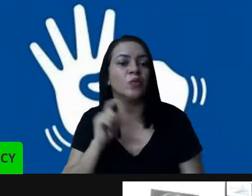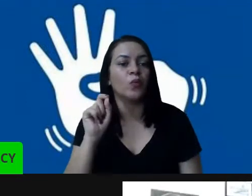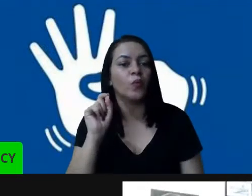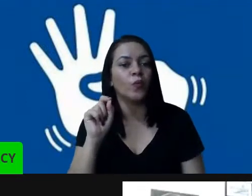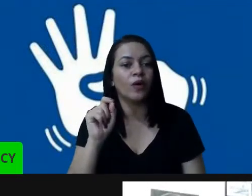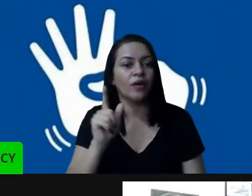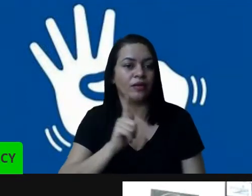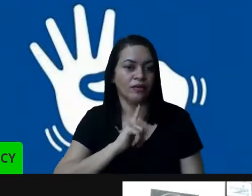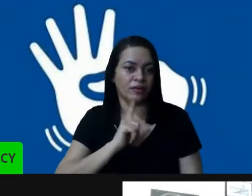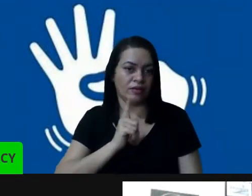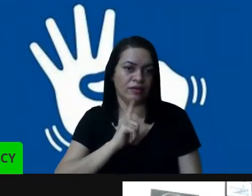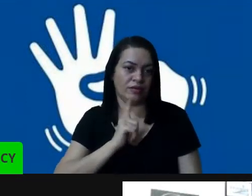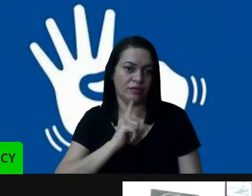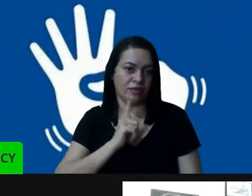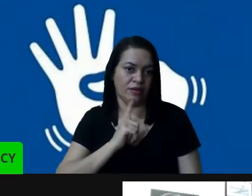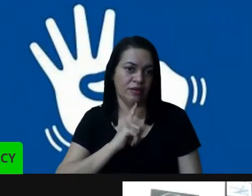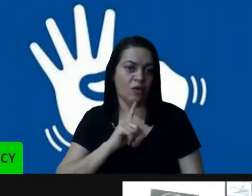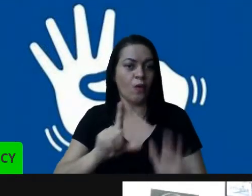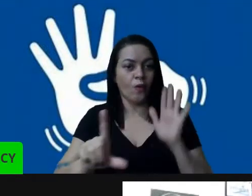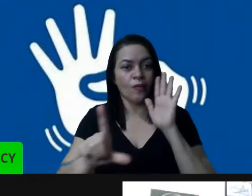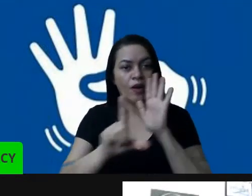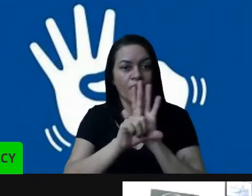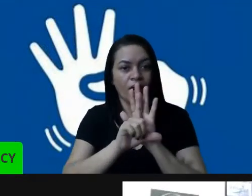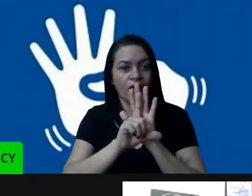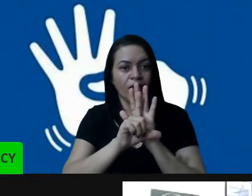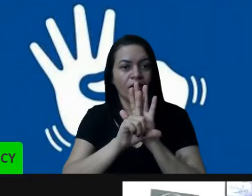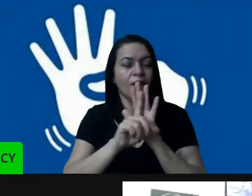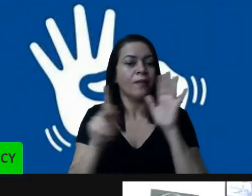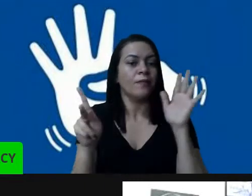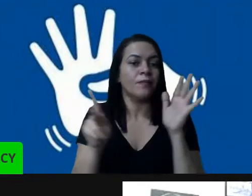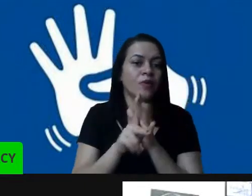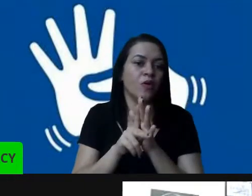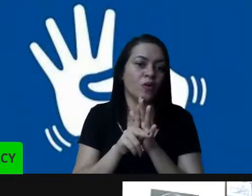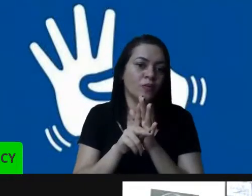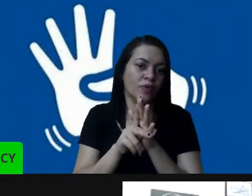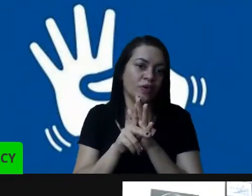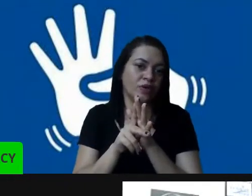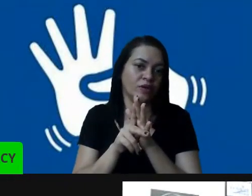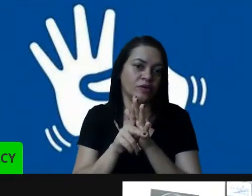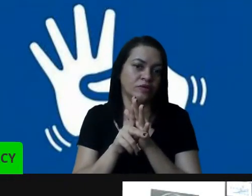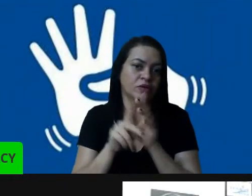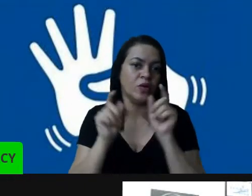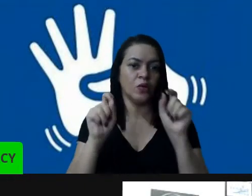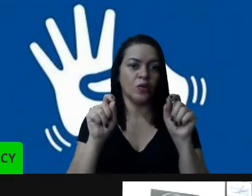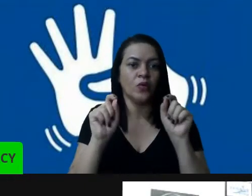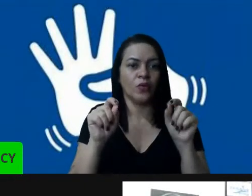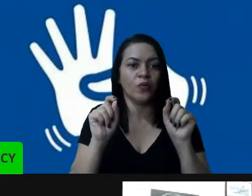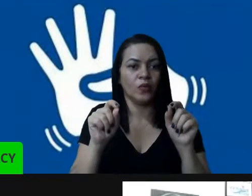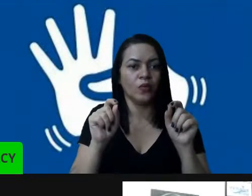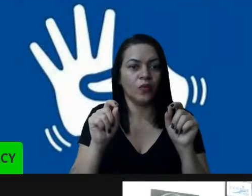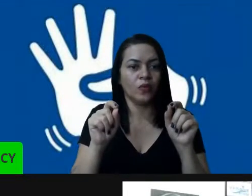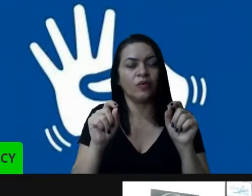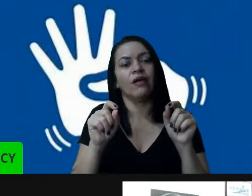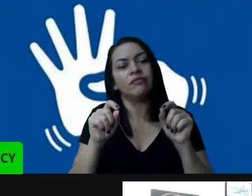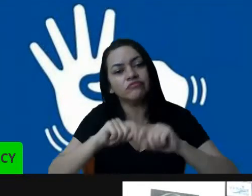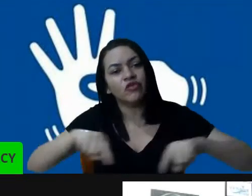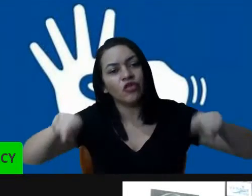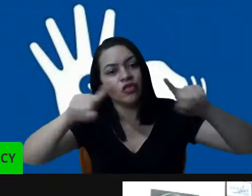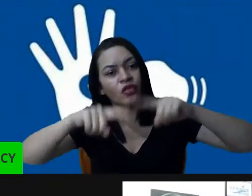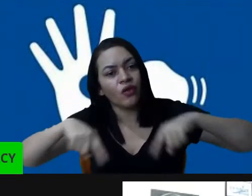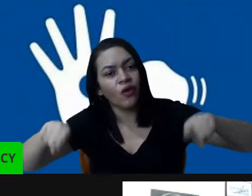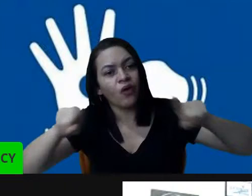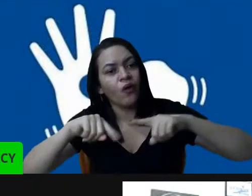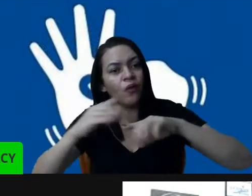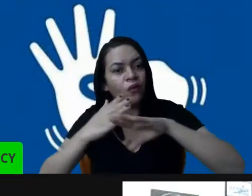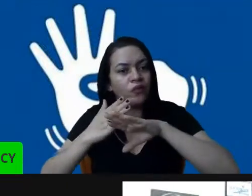garantido uma lei dessa em âmbito federal também, né? Quiçá em âmbito municipal, por que não?